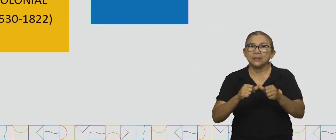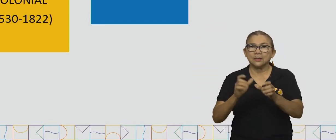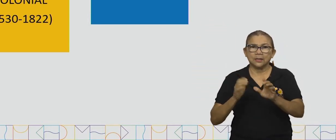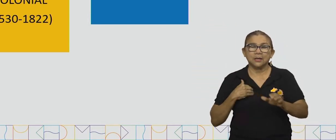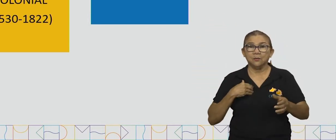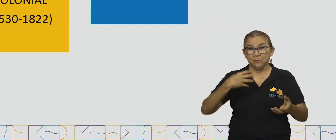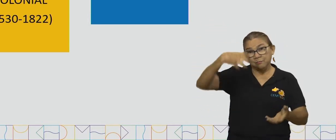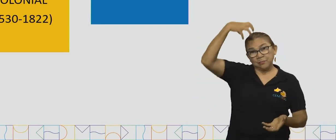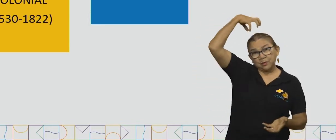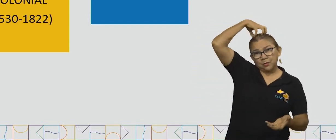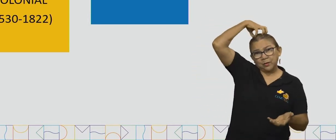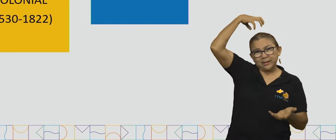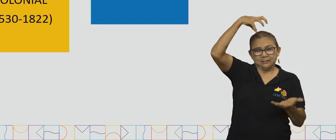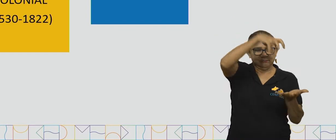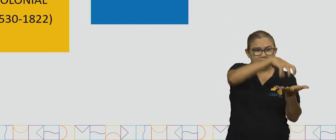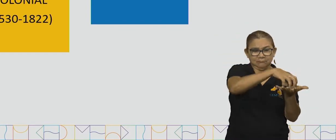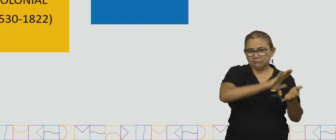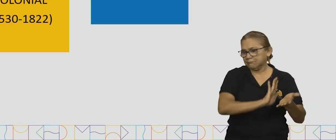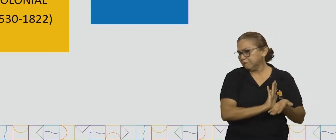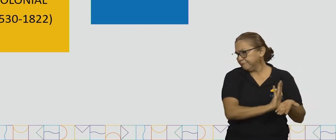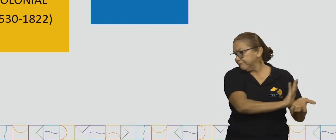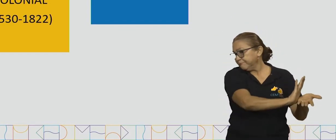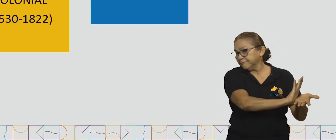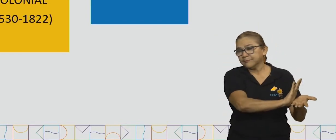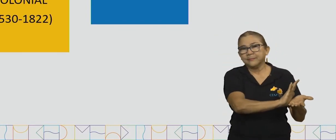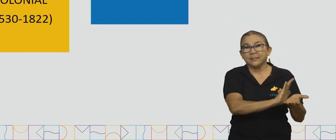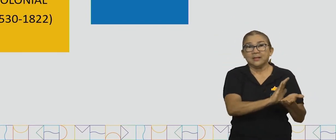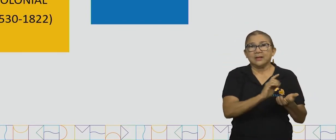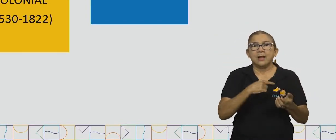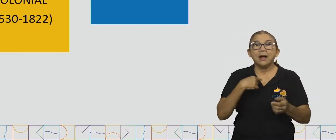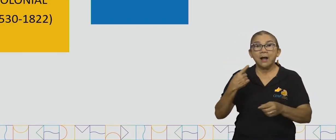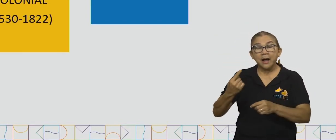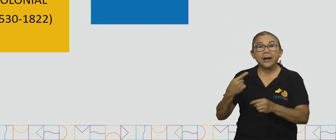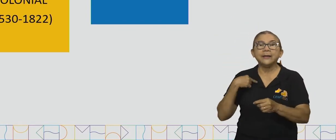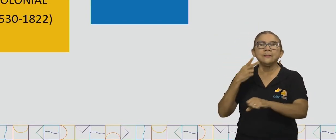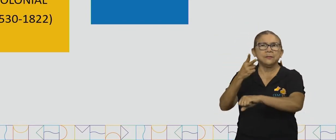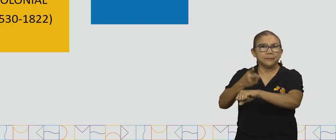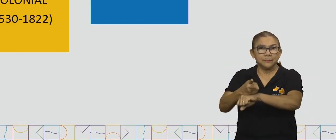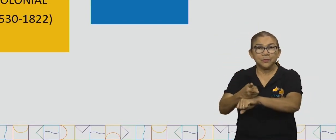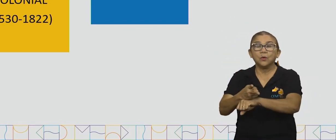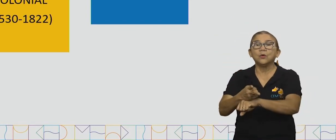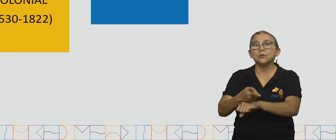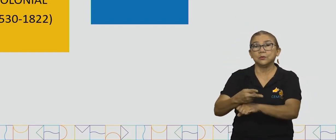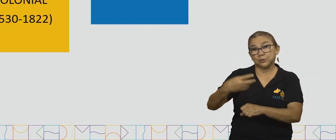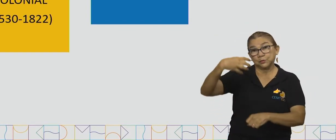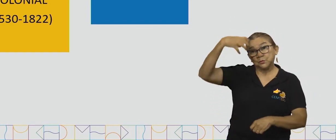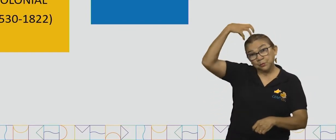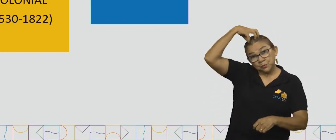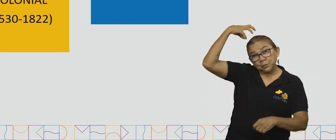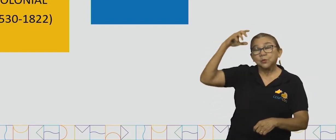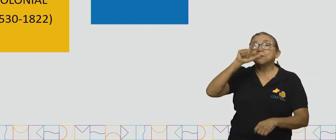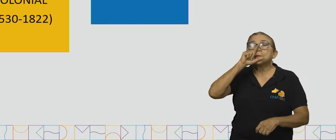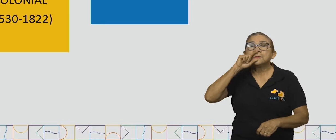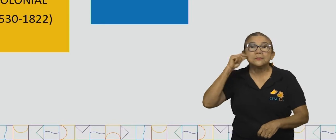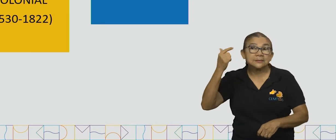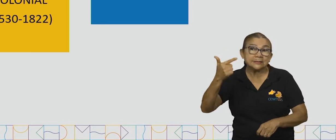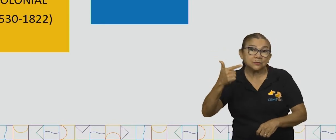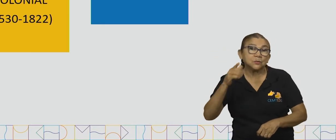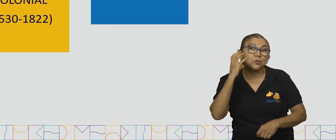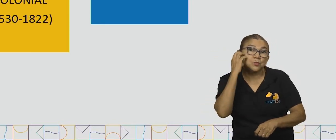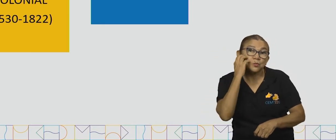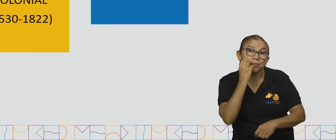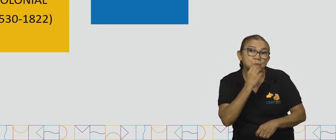trono por Dom Pedro I e a menoridade do herdeiro. Com o golpe da maioridade, Dom Pedro II assume e tem um governo marcado